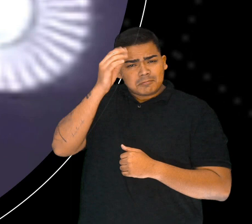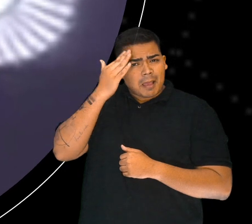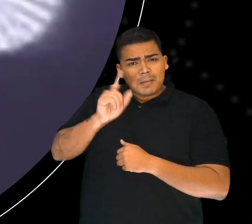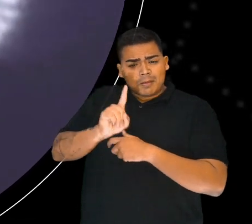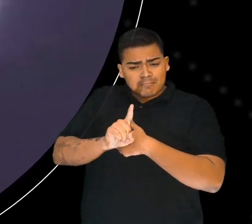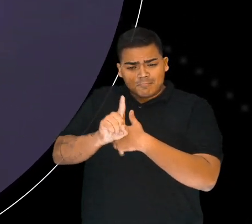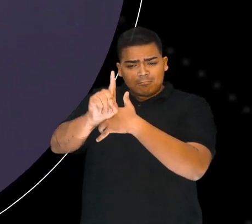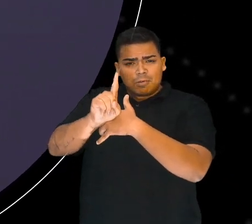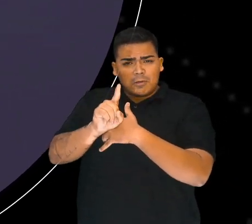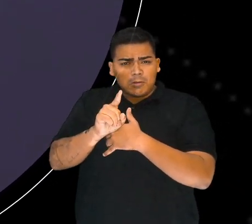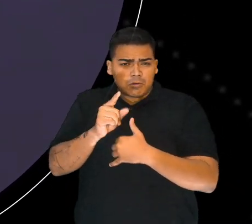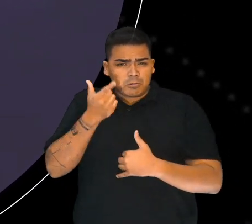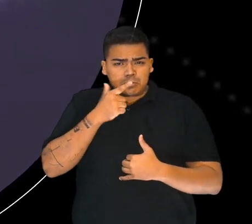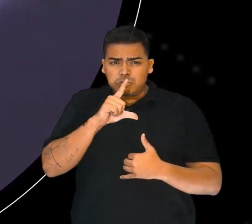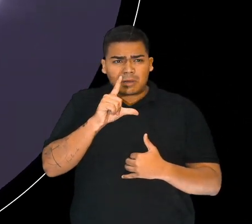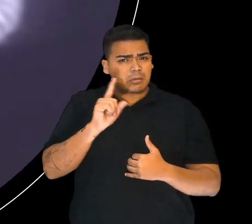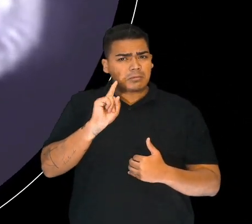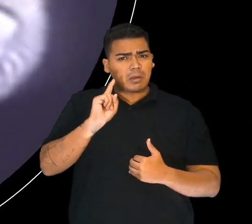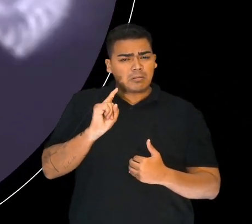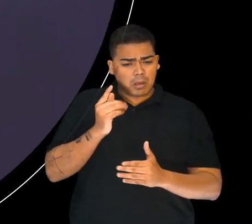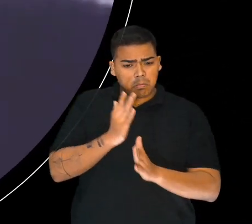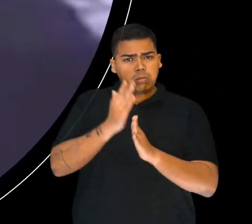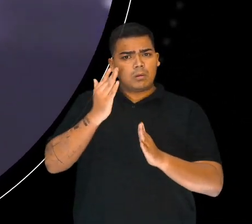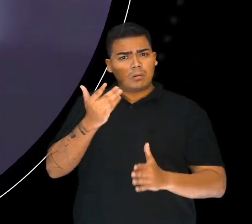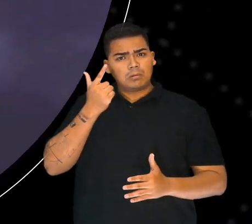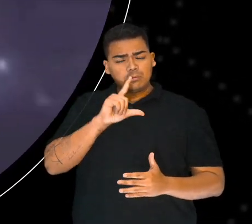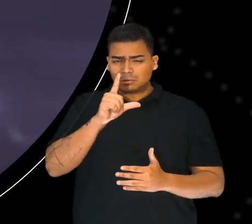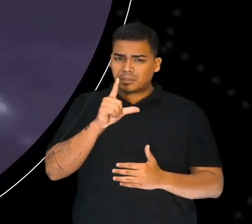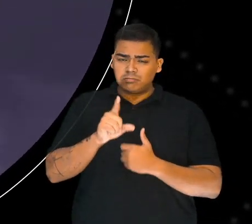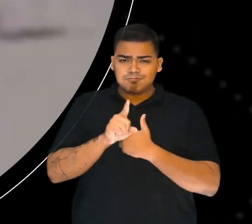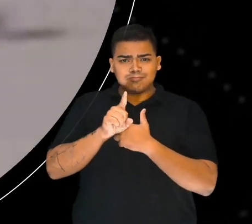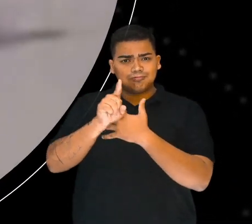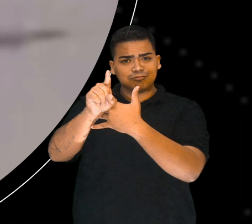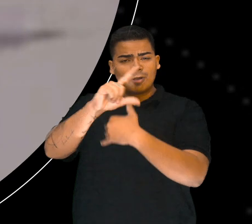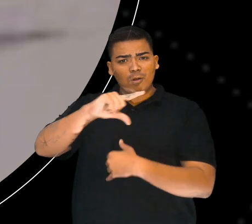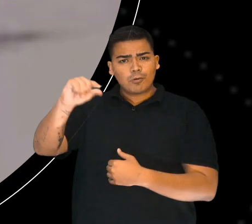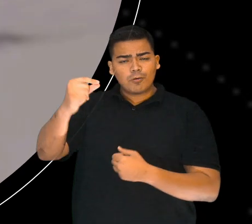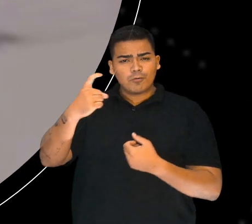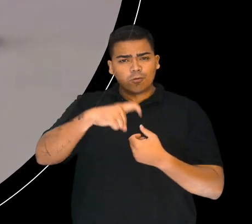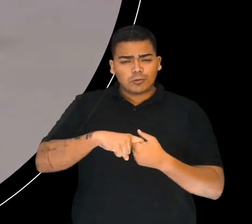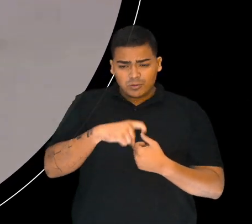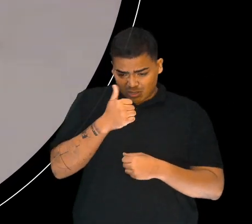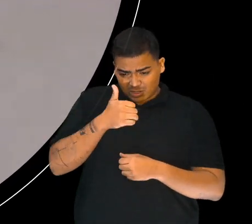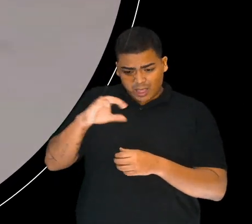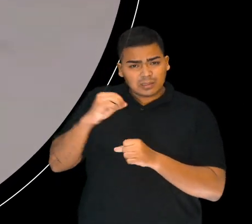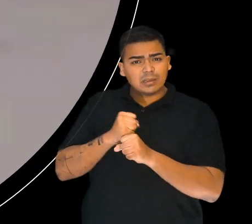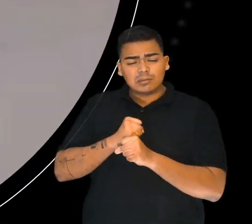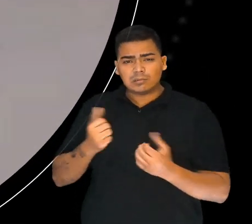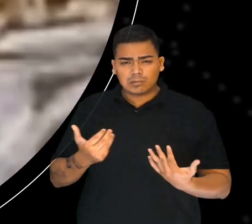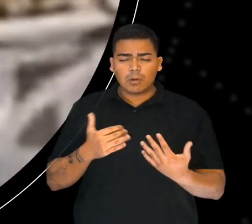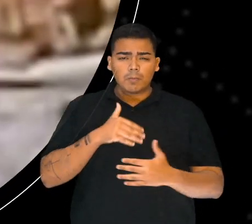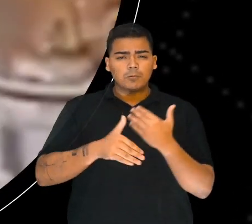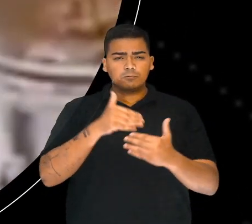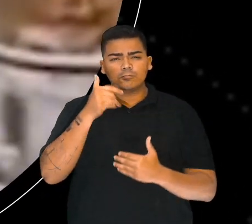ali na esquina. E a gente foi à Lua e voltou em menos de uma década. O processo de inovação, mais do que